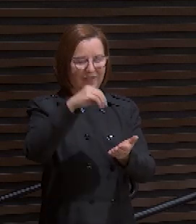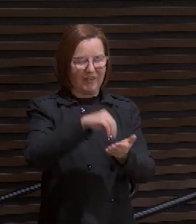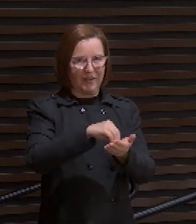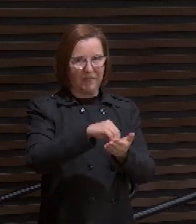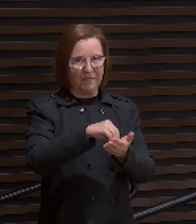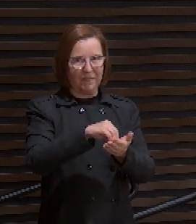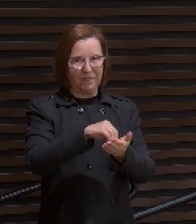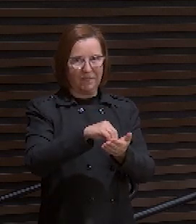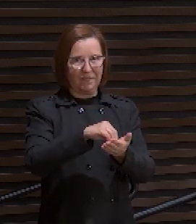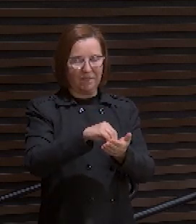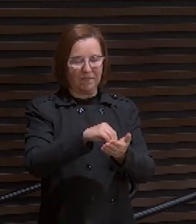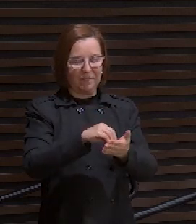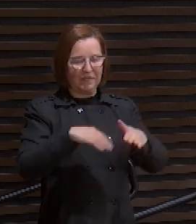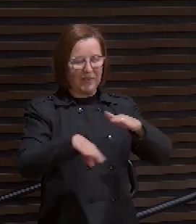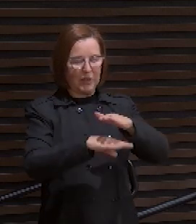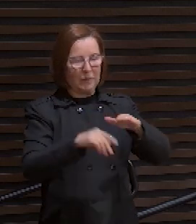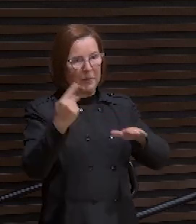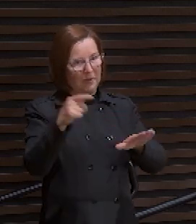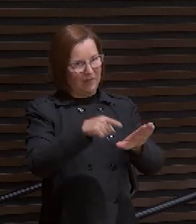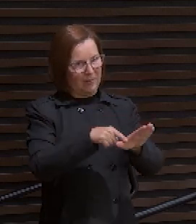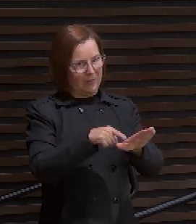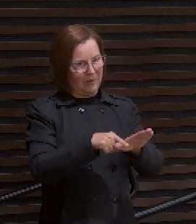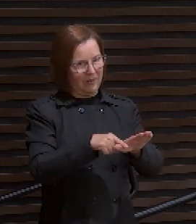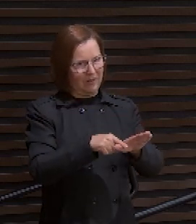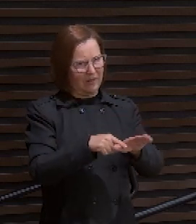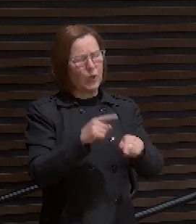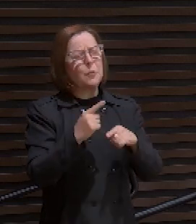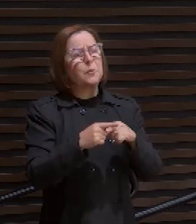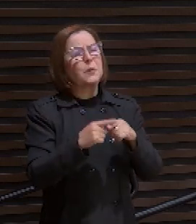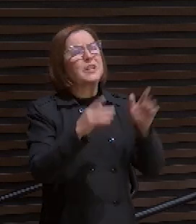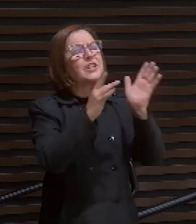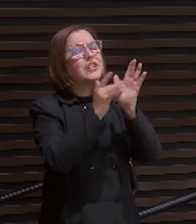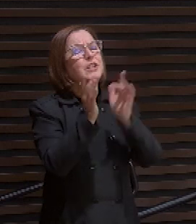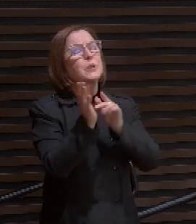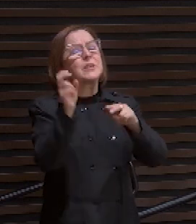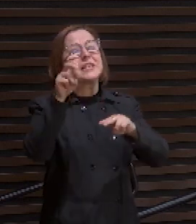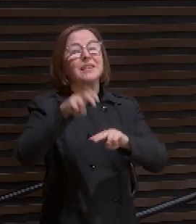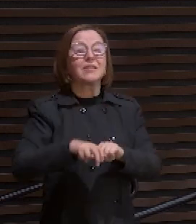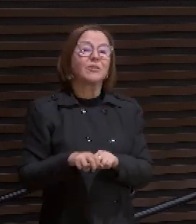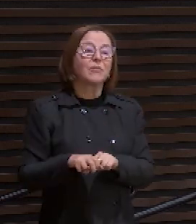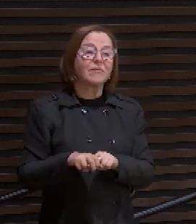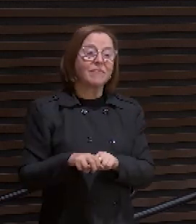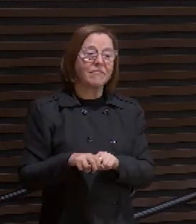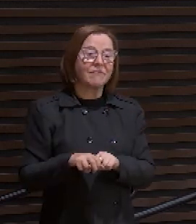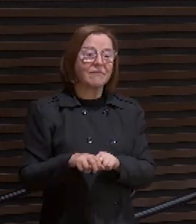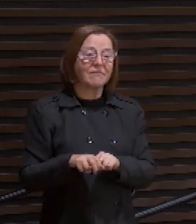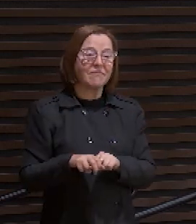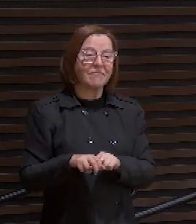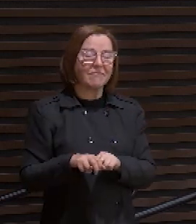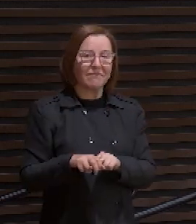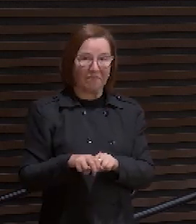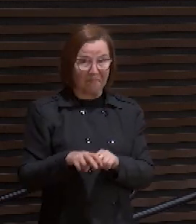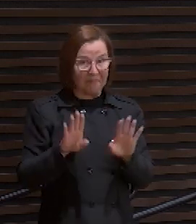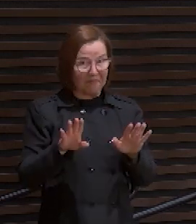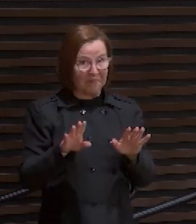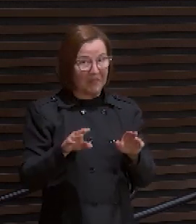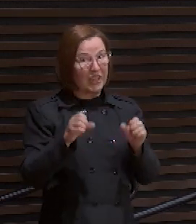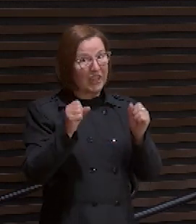postos por estrado dos seus pés. Por que ele assentou? Ele diz aqui,